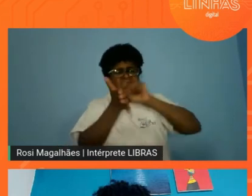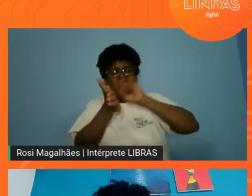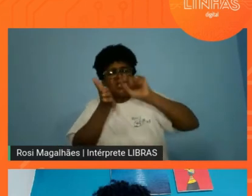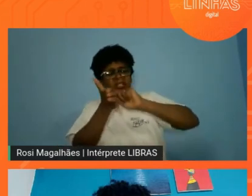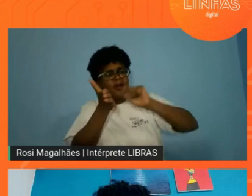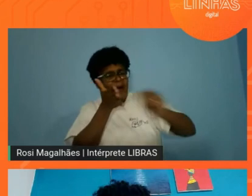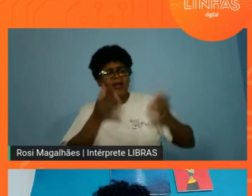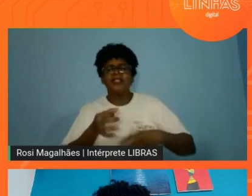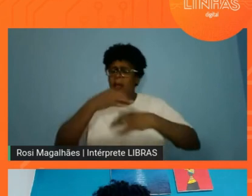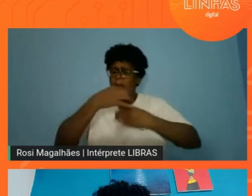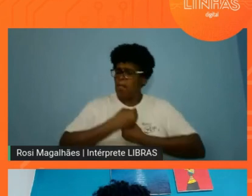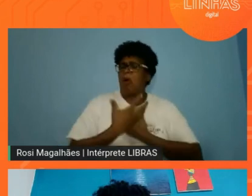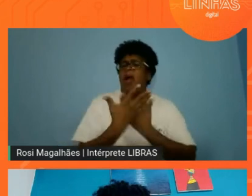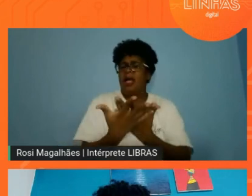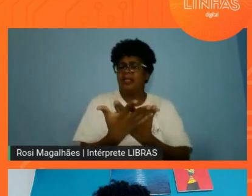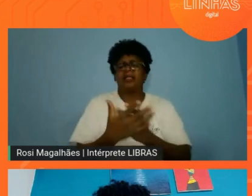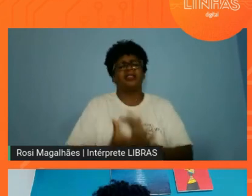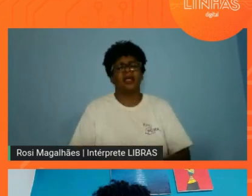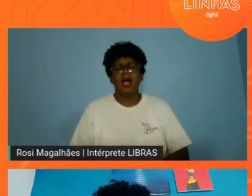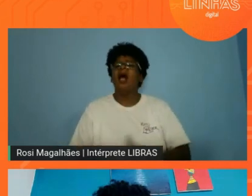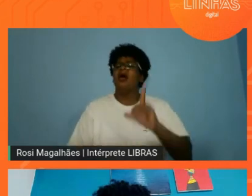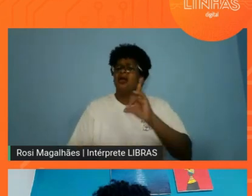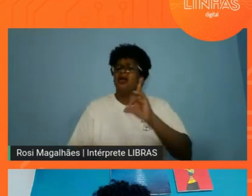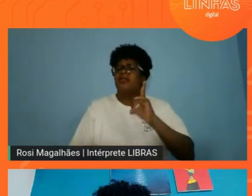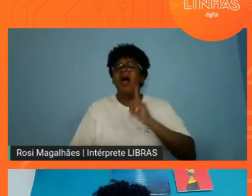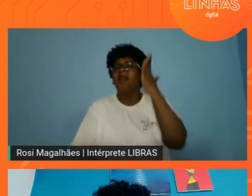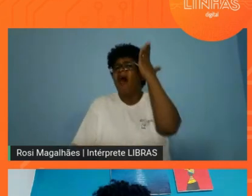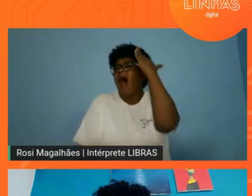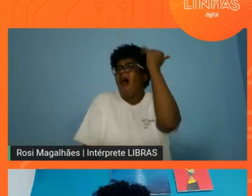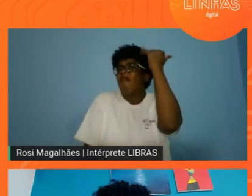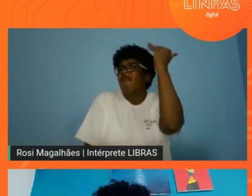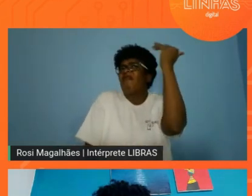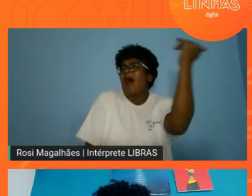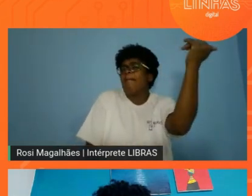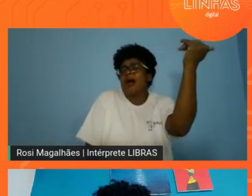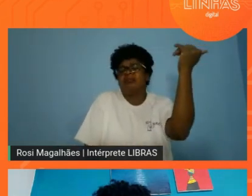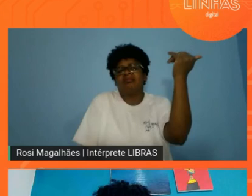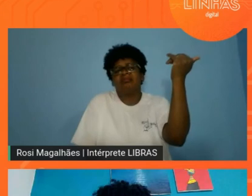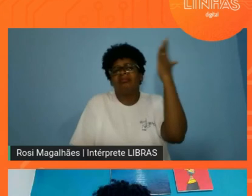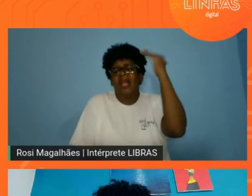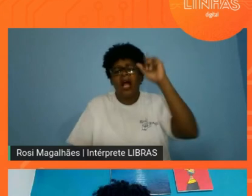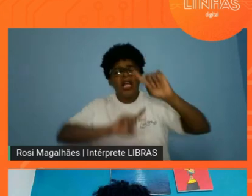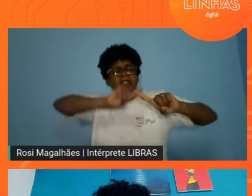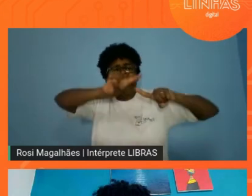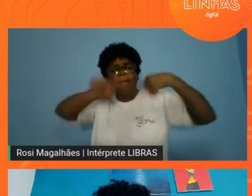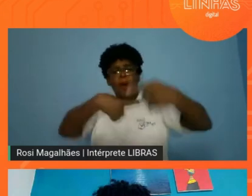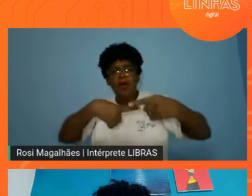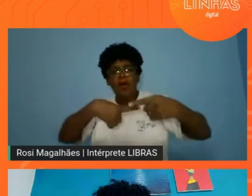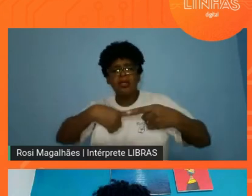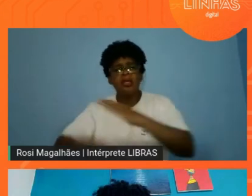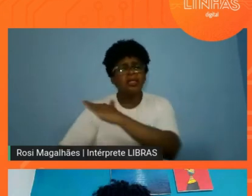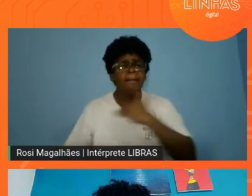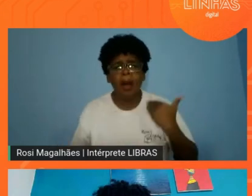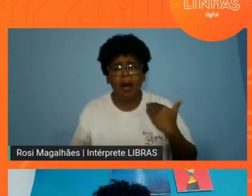artistas plásticos, eles tiveram a fama, a dita fama, né? Depois da morte, e isso para